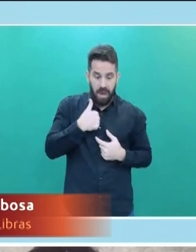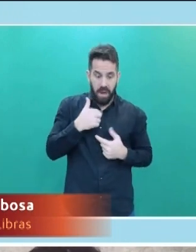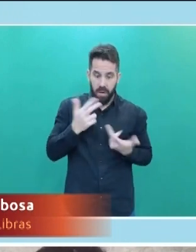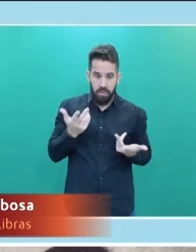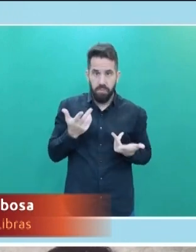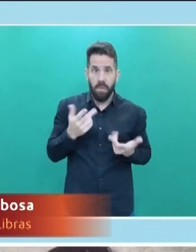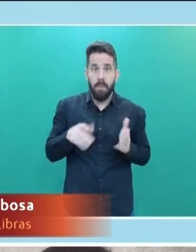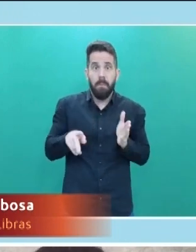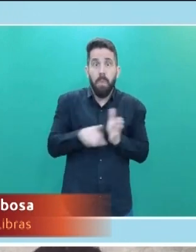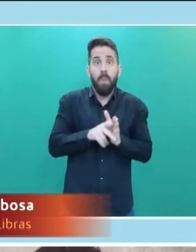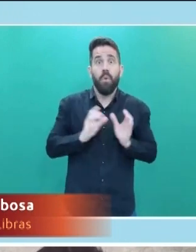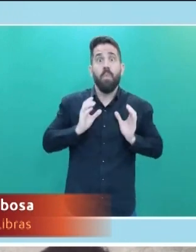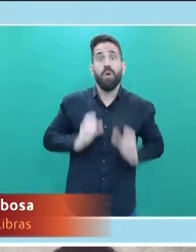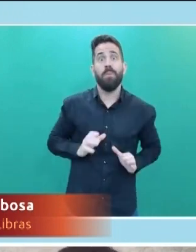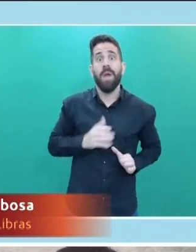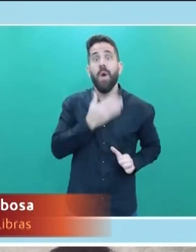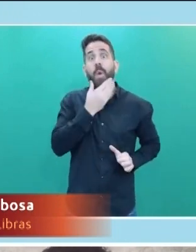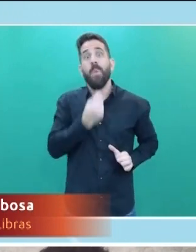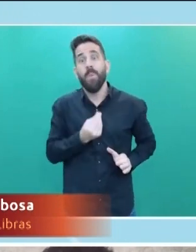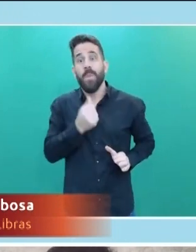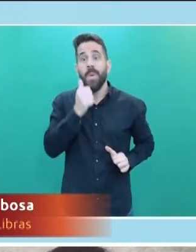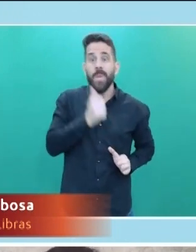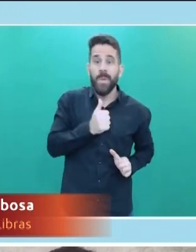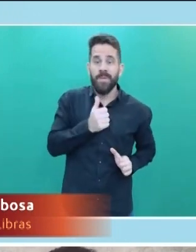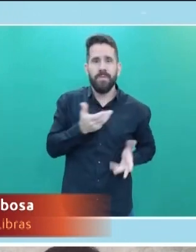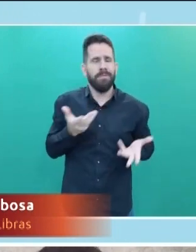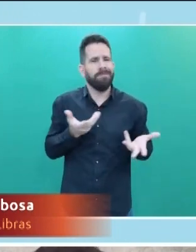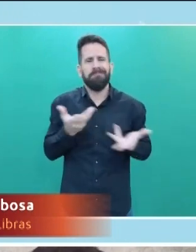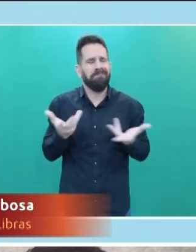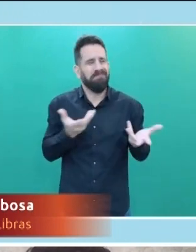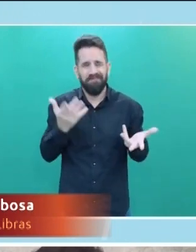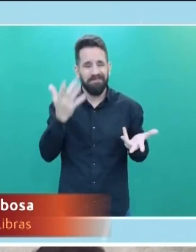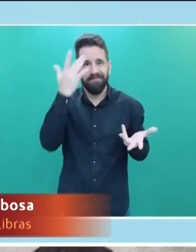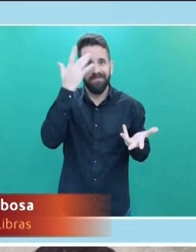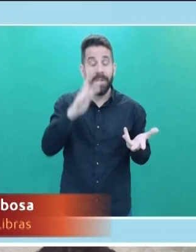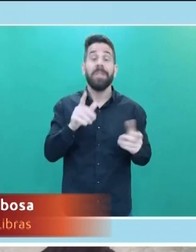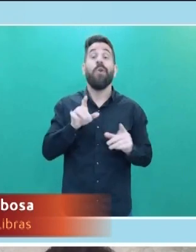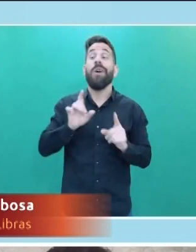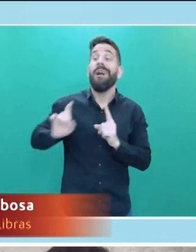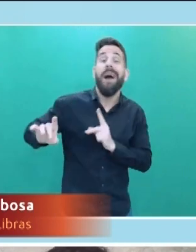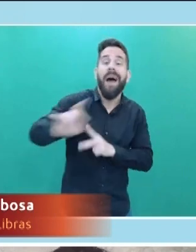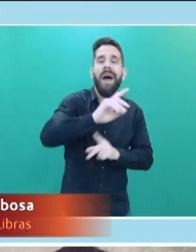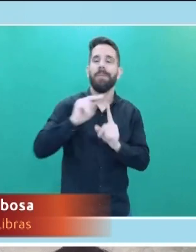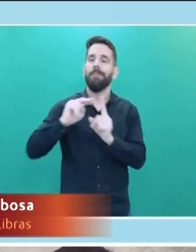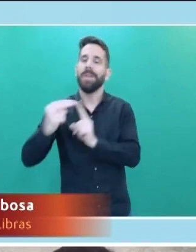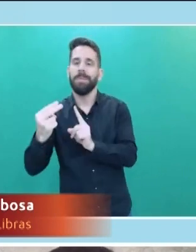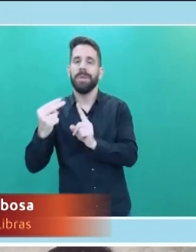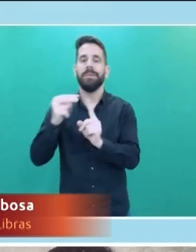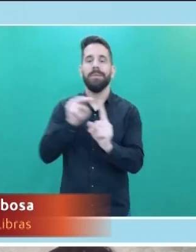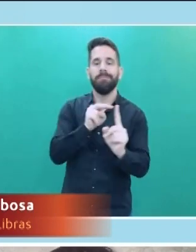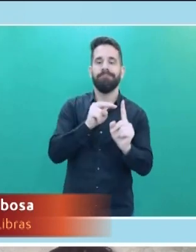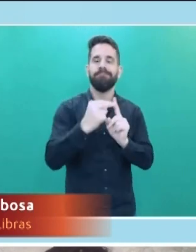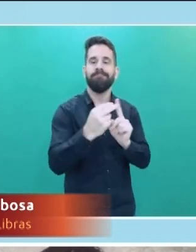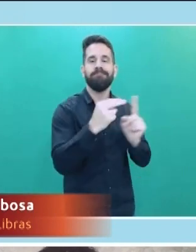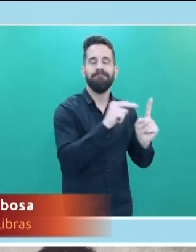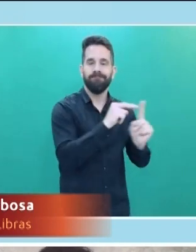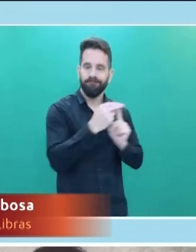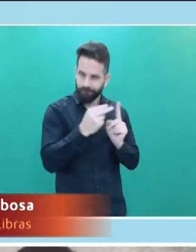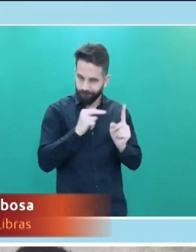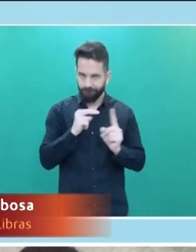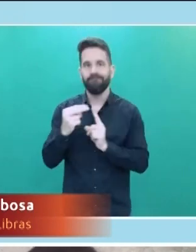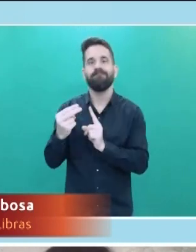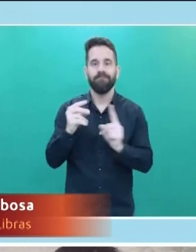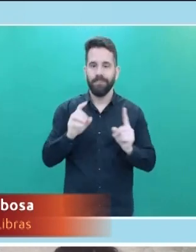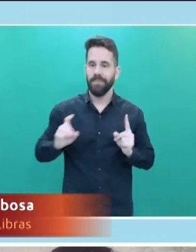lá, né, os Chambuli, as mulheres teriam um comportamento, um temperamento, ela vai dizer, que a gente leria como masculino e